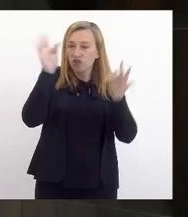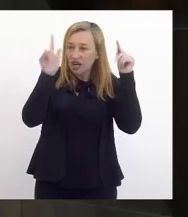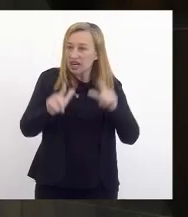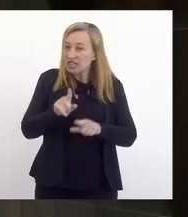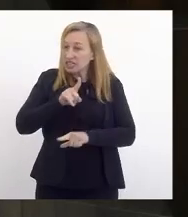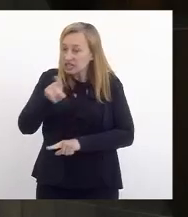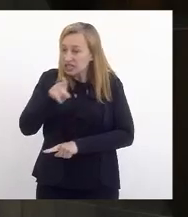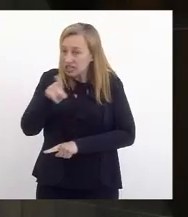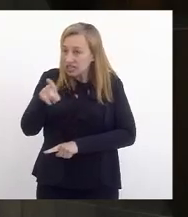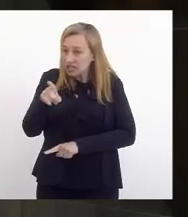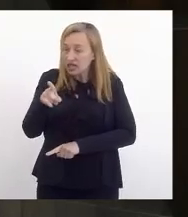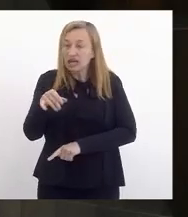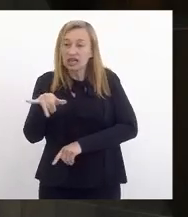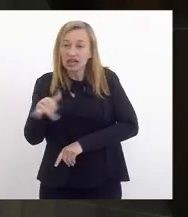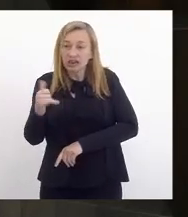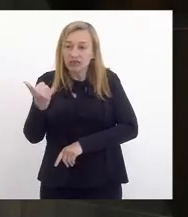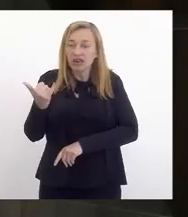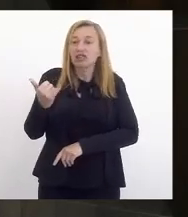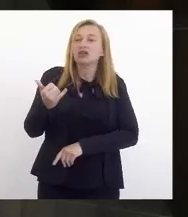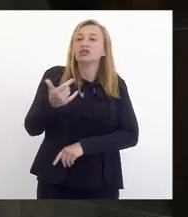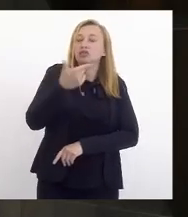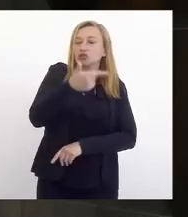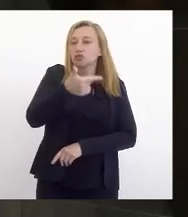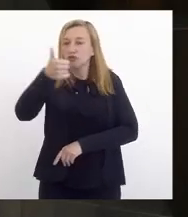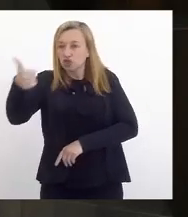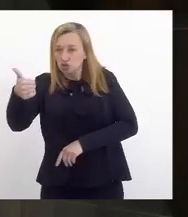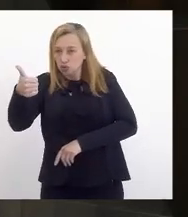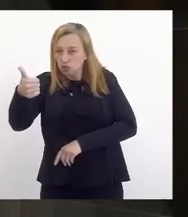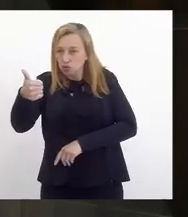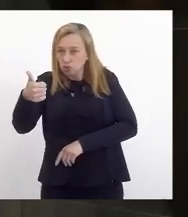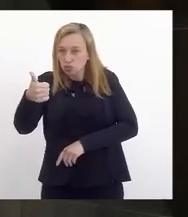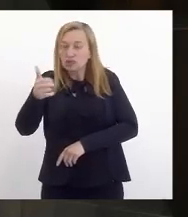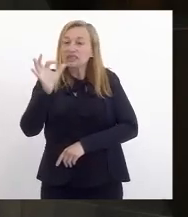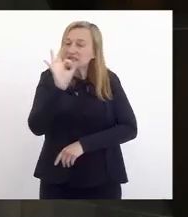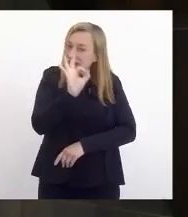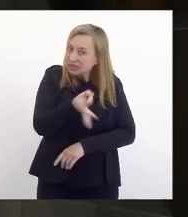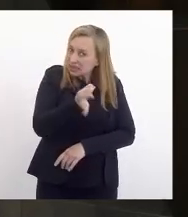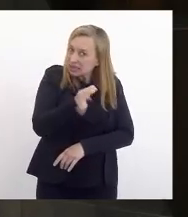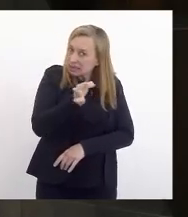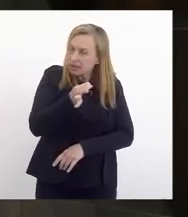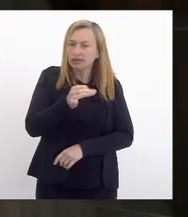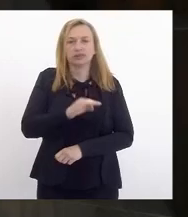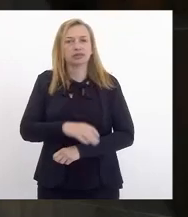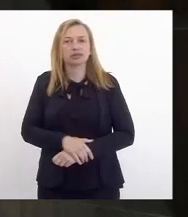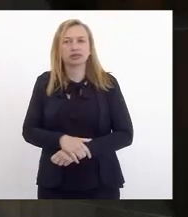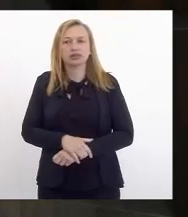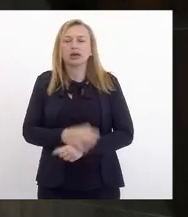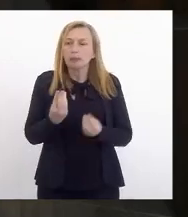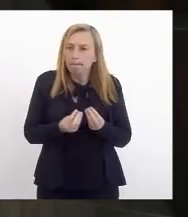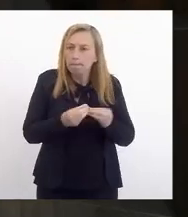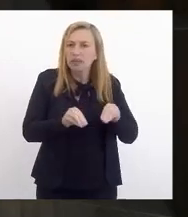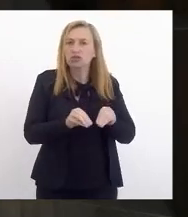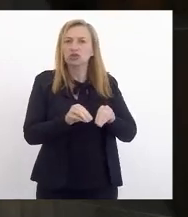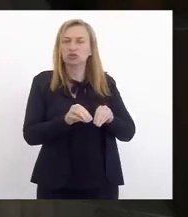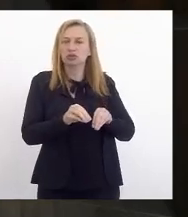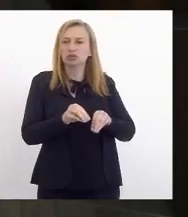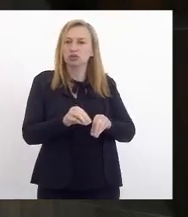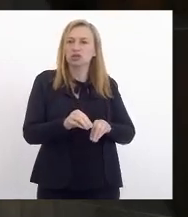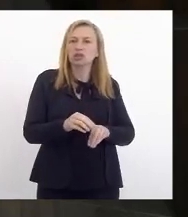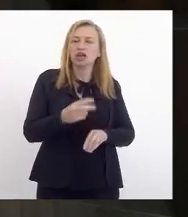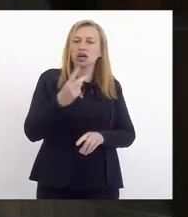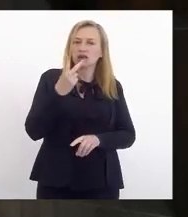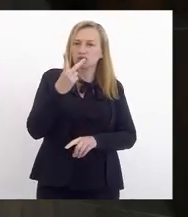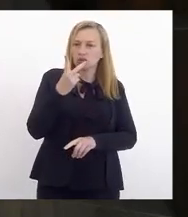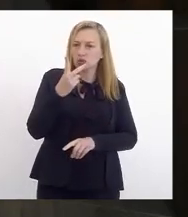que a inflação de 2021 seguramente atingirá a dois